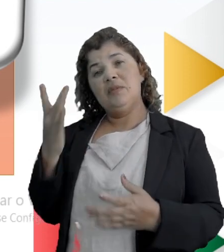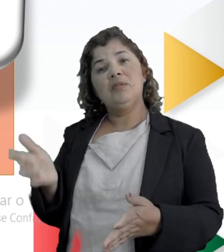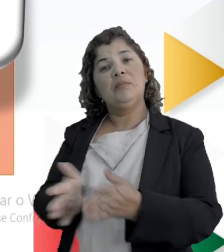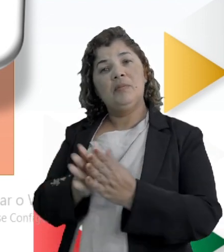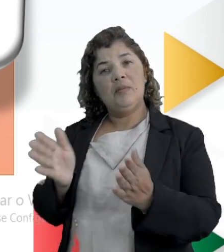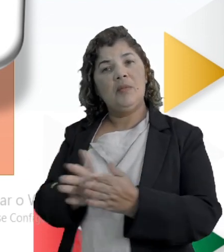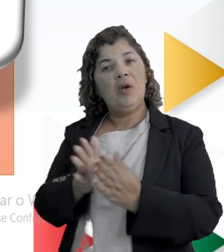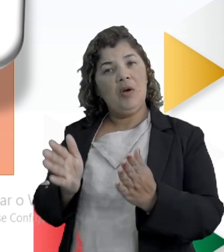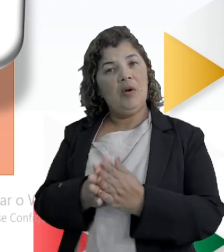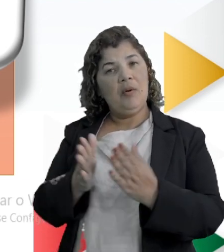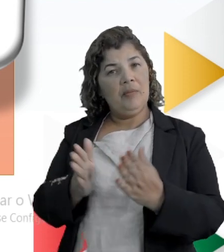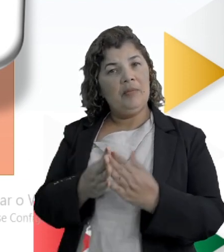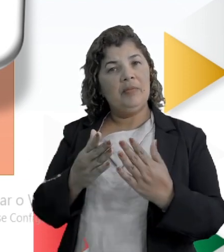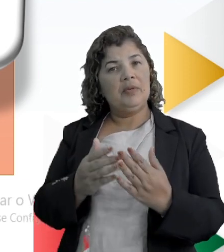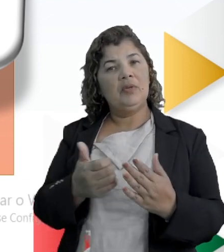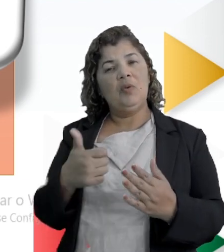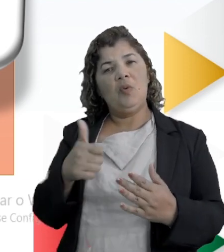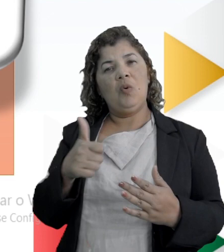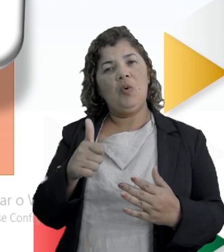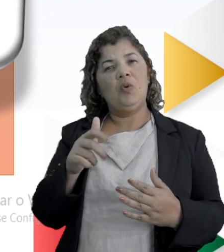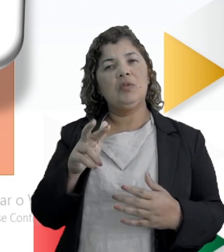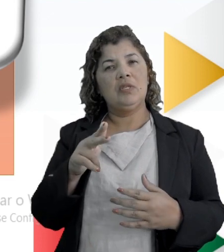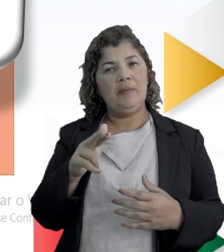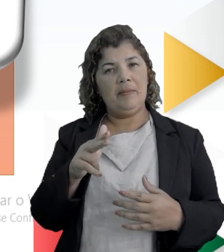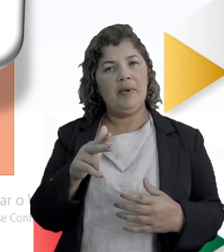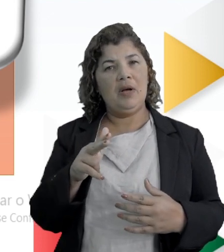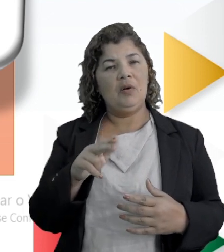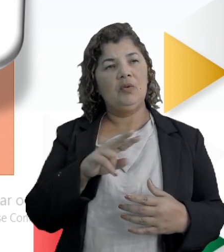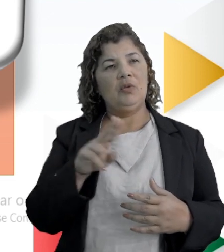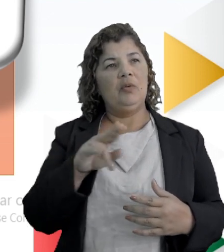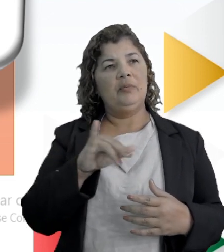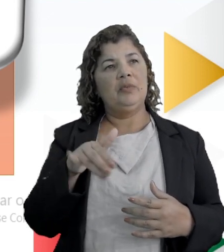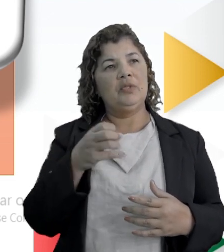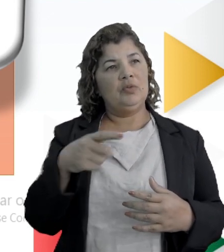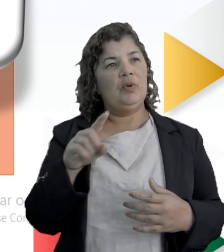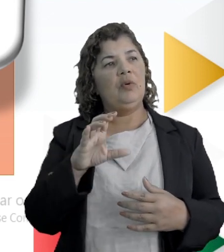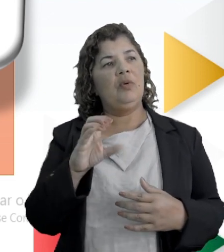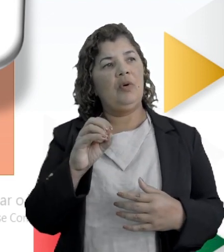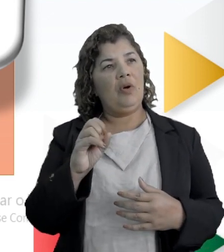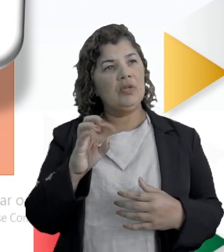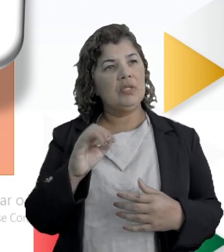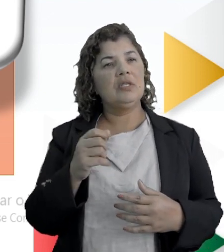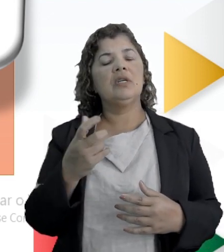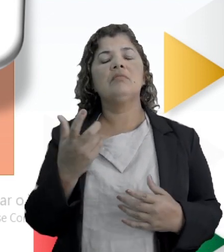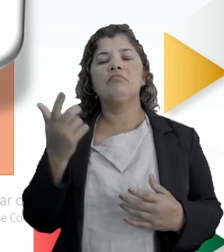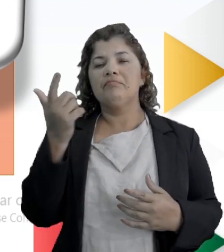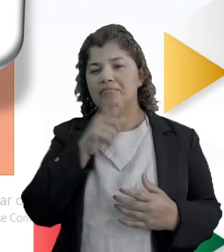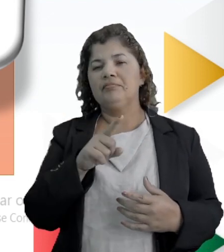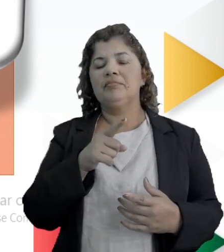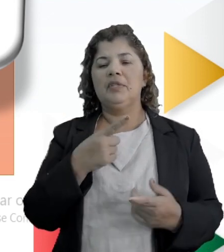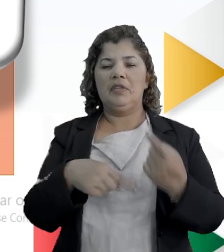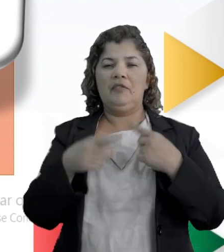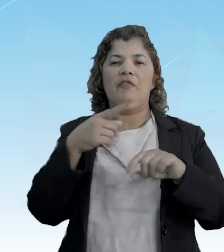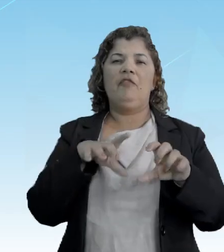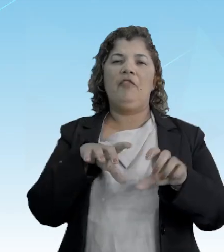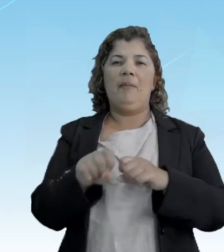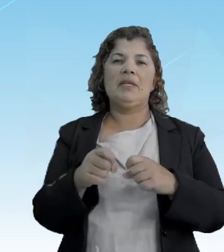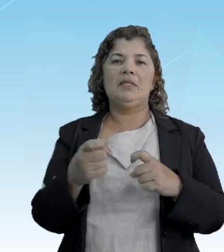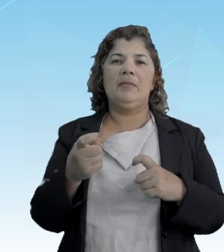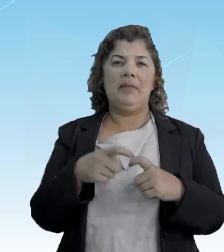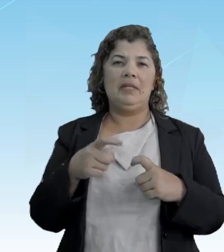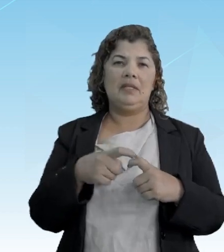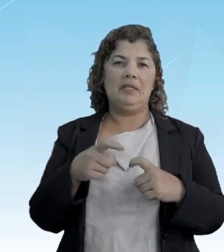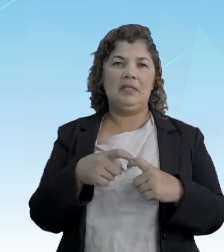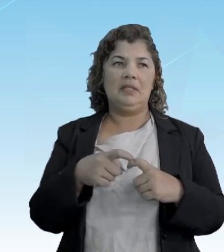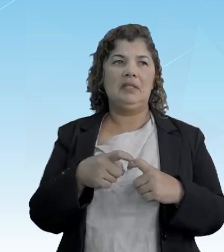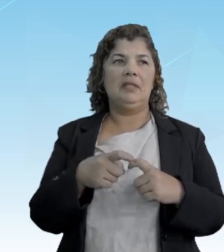pobre, composta por 11 irmãos. O nome dele é João Costa, supera preconceitos e se forma em medicina. Veja só, ele tinha